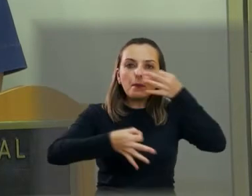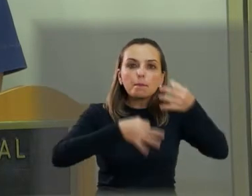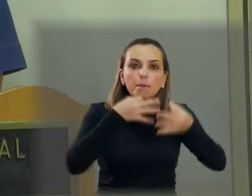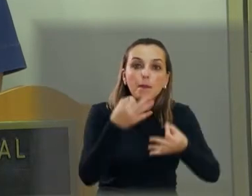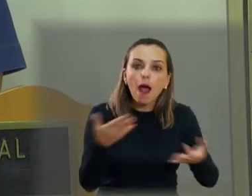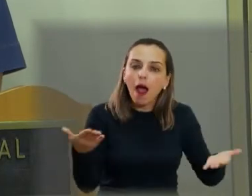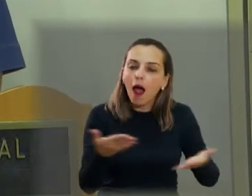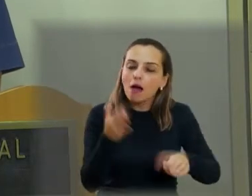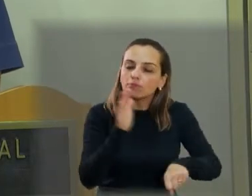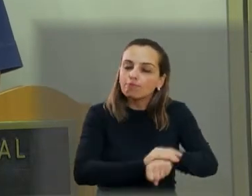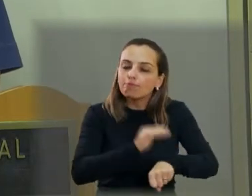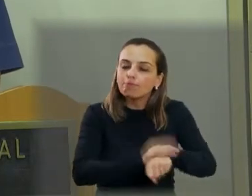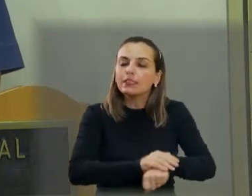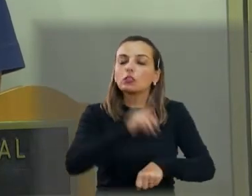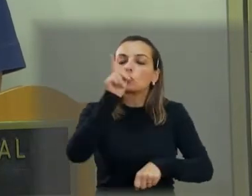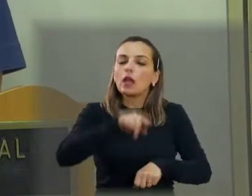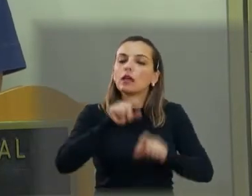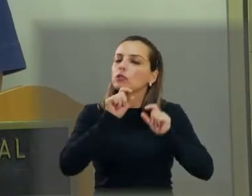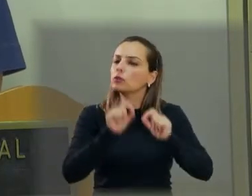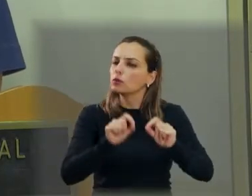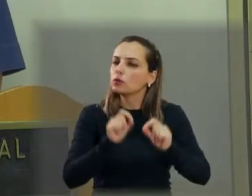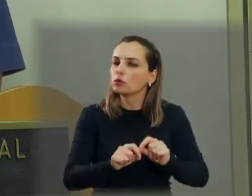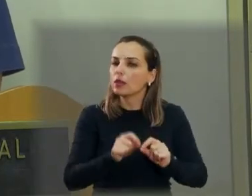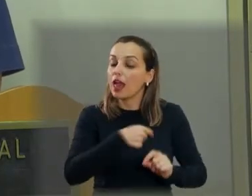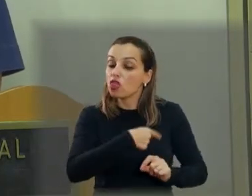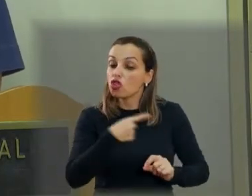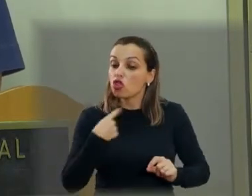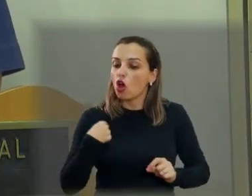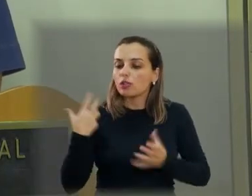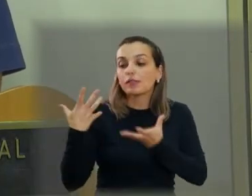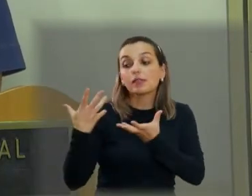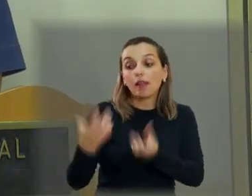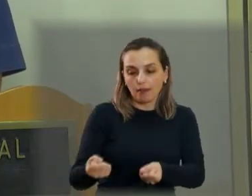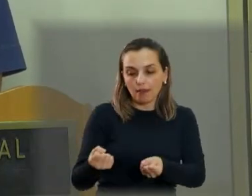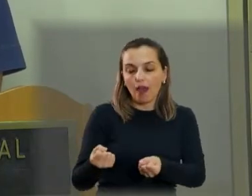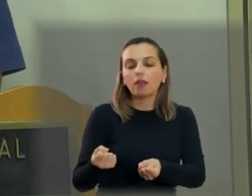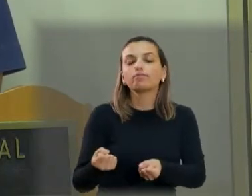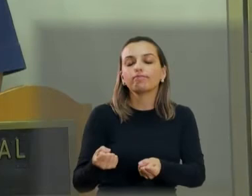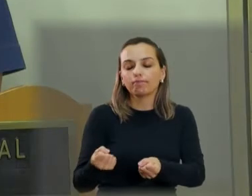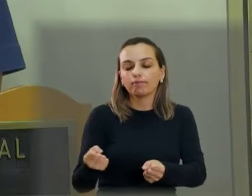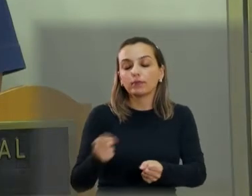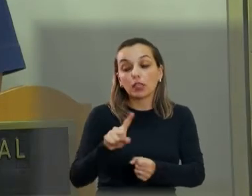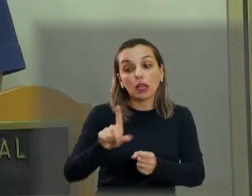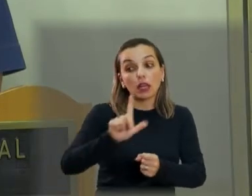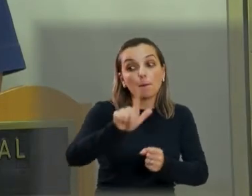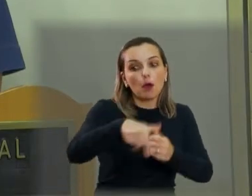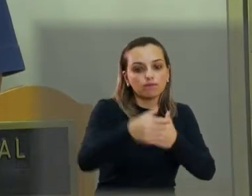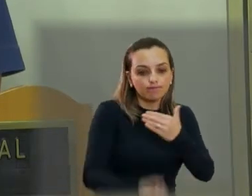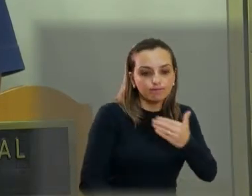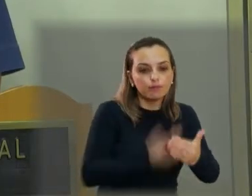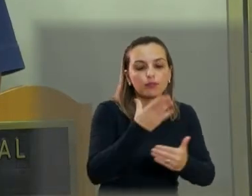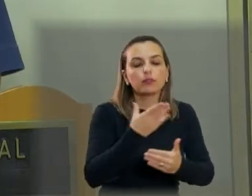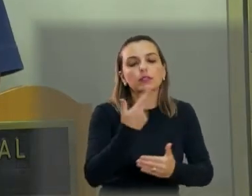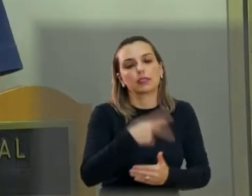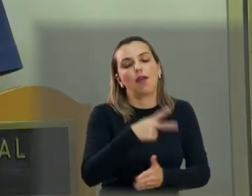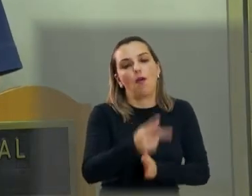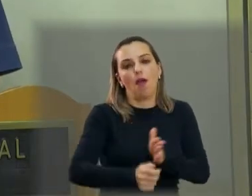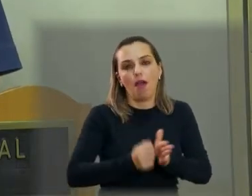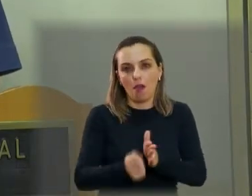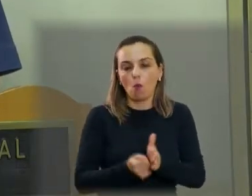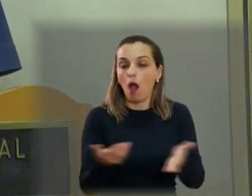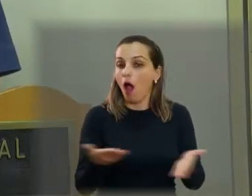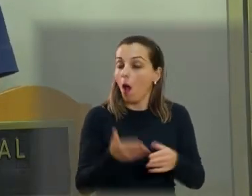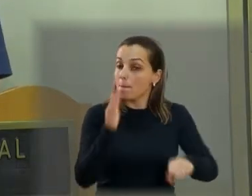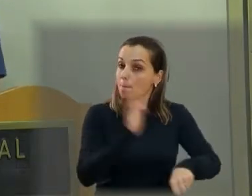nesse momento, a gente tem tentado acatar e implementar dentro do município. Tá? Nesse momento,